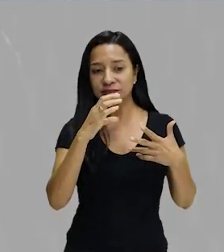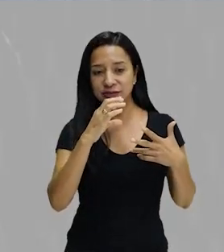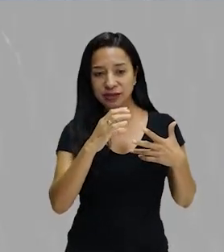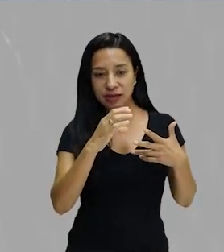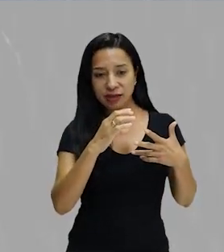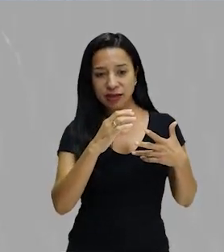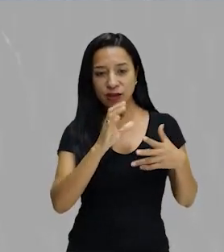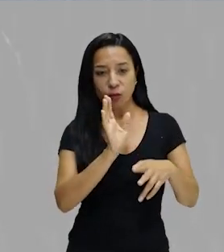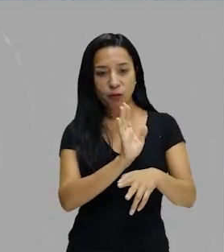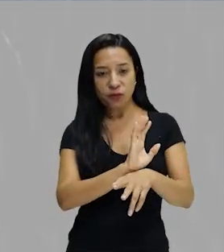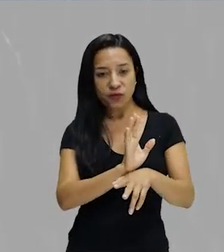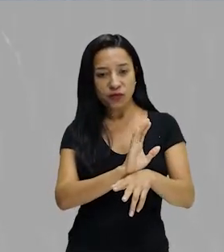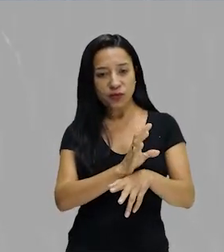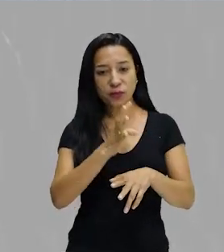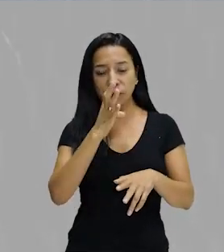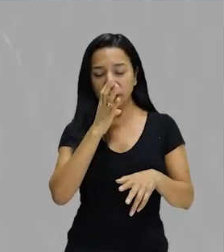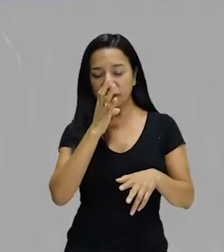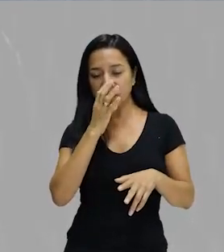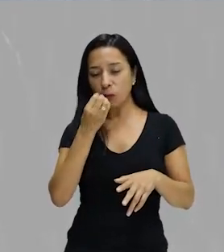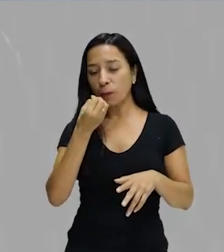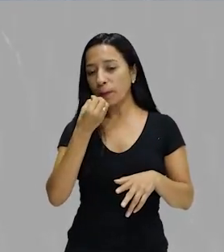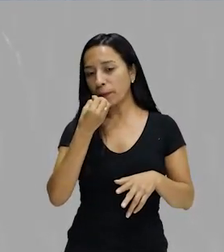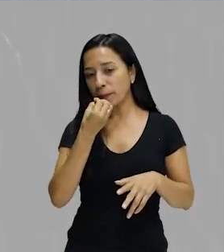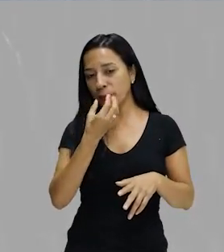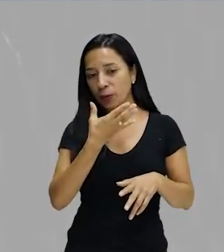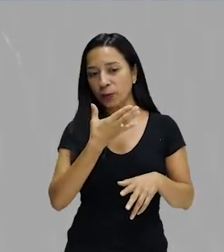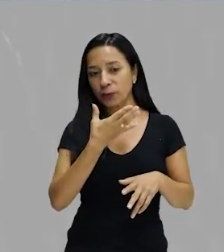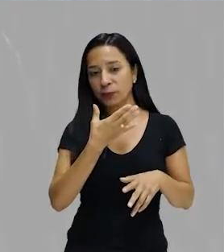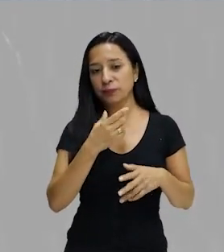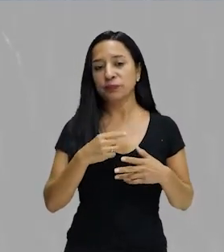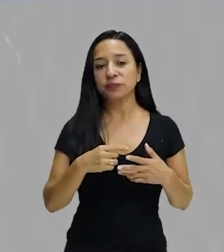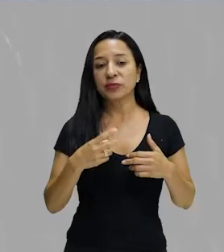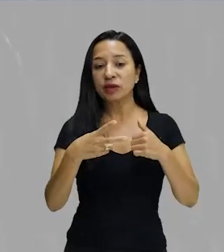assistimos foi ótimo. O verbo assistir tem